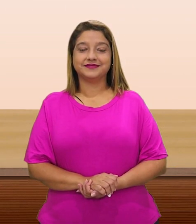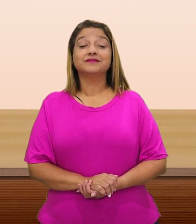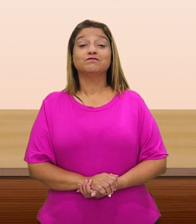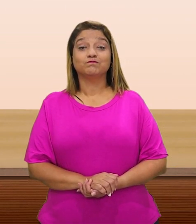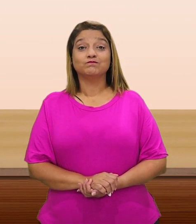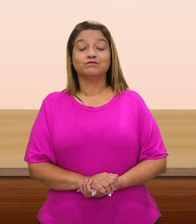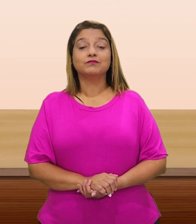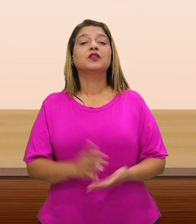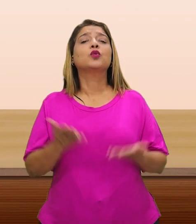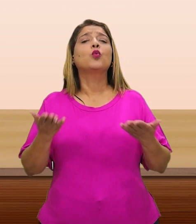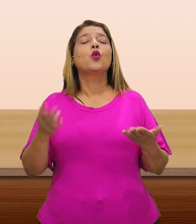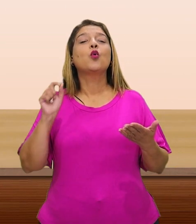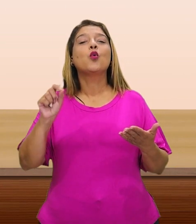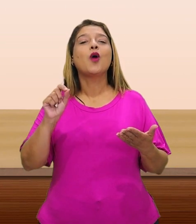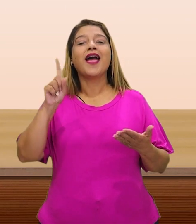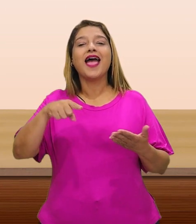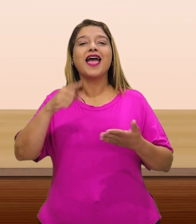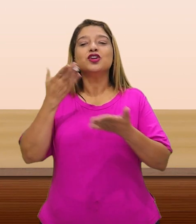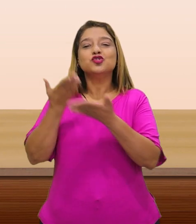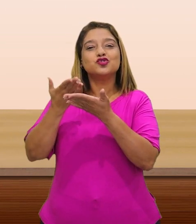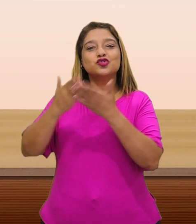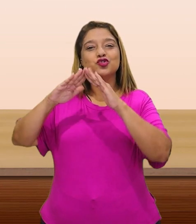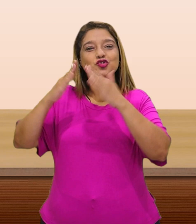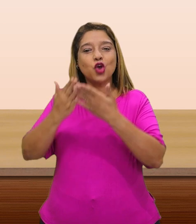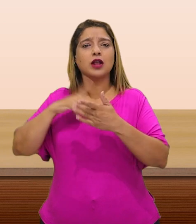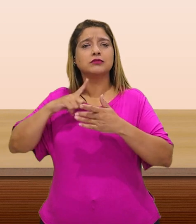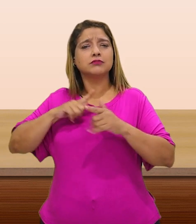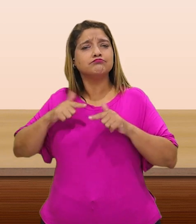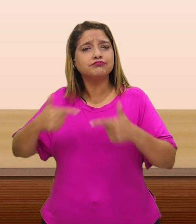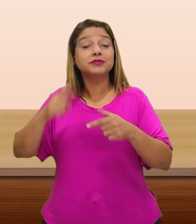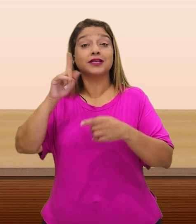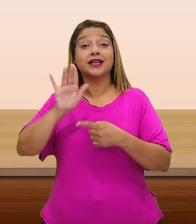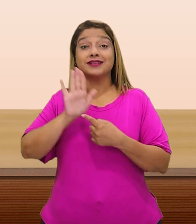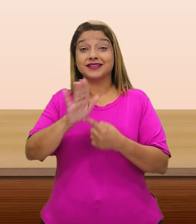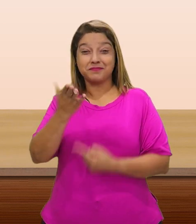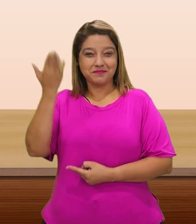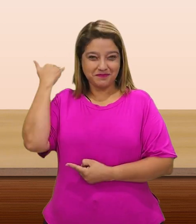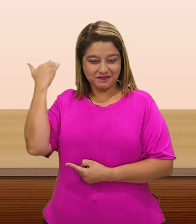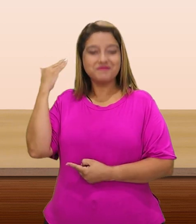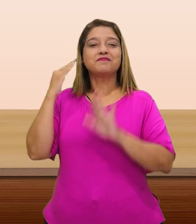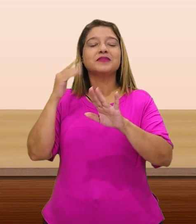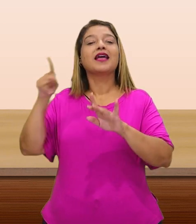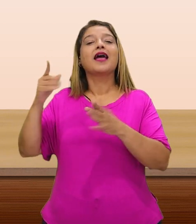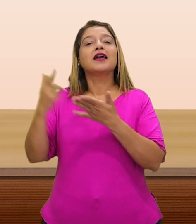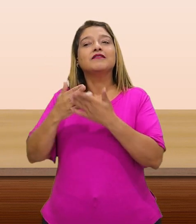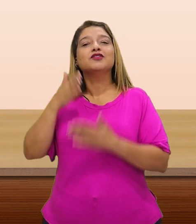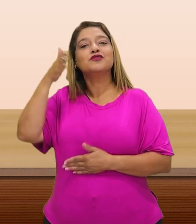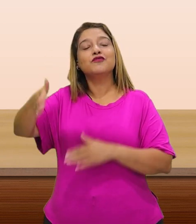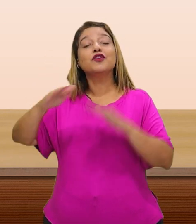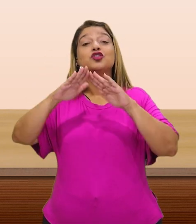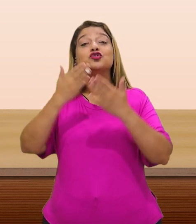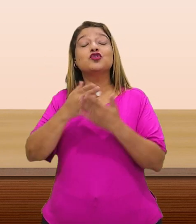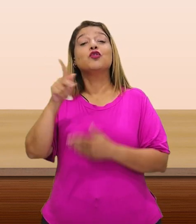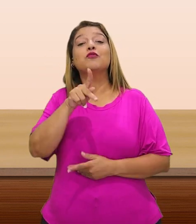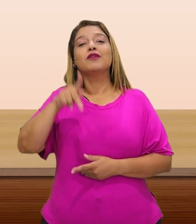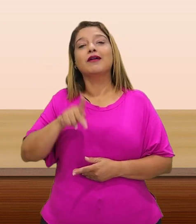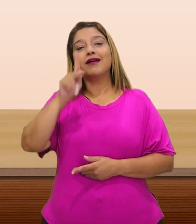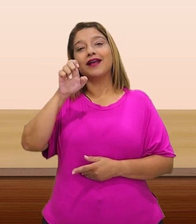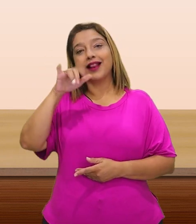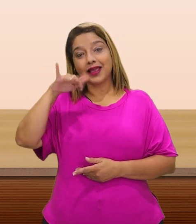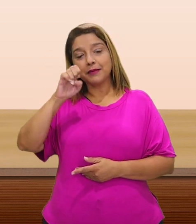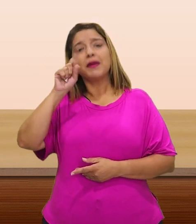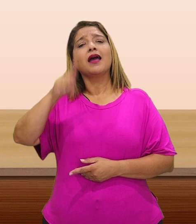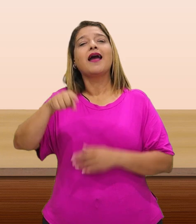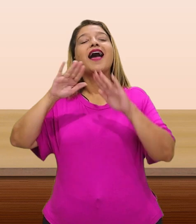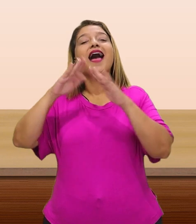Pessoal, no quadro Escola em Ação da semana passada, o Revista foi acompanhar uma aula do professor Kleiber no laboratório Maker da Escola